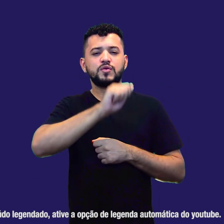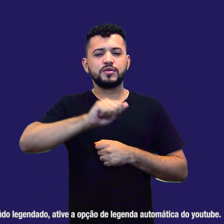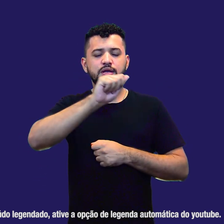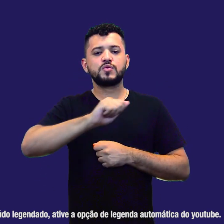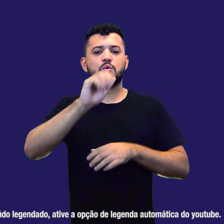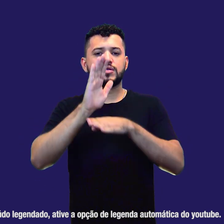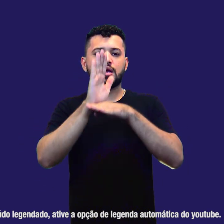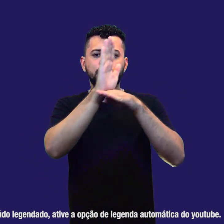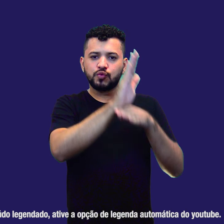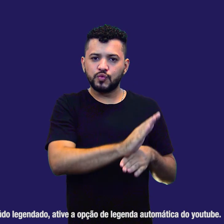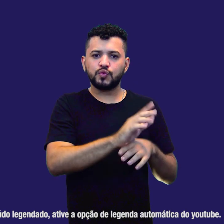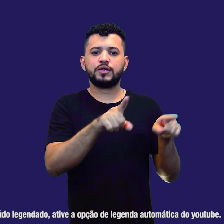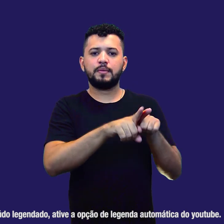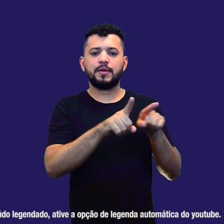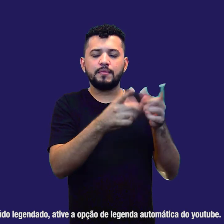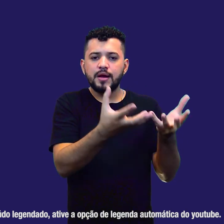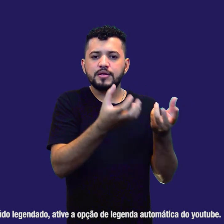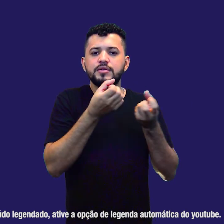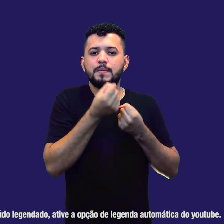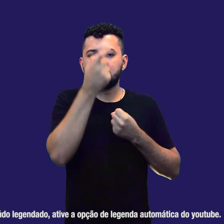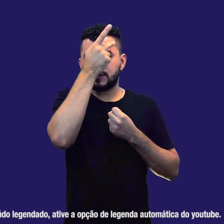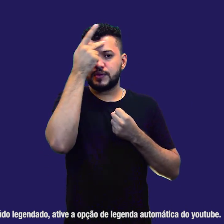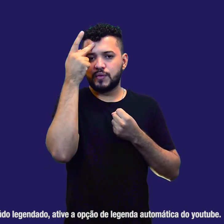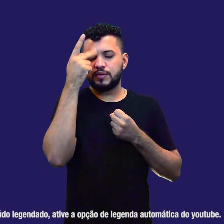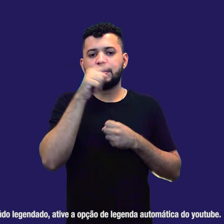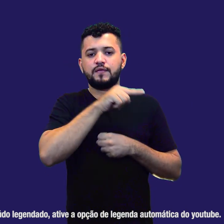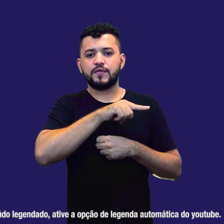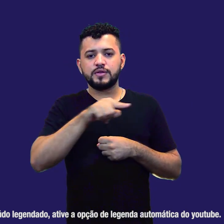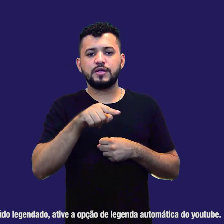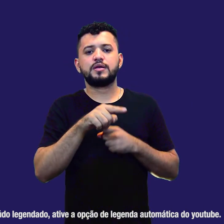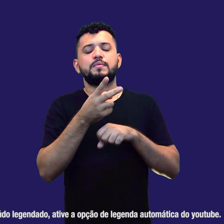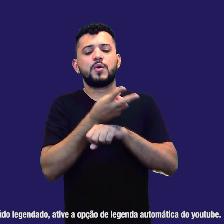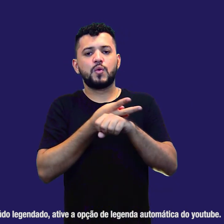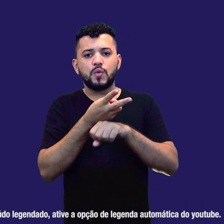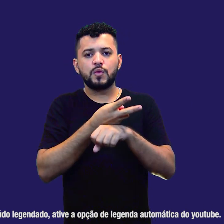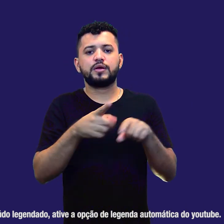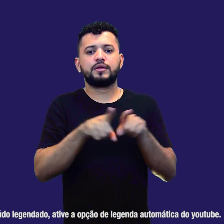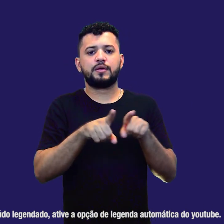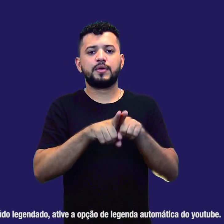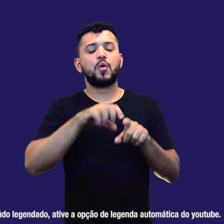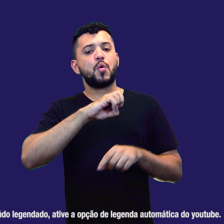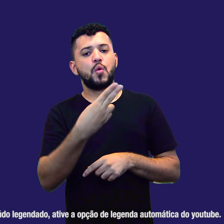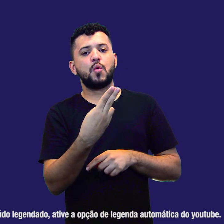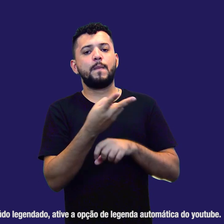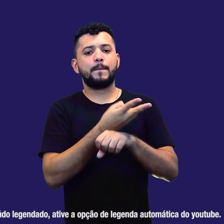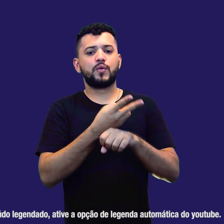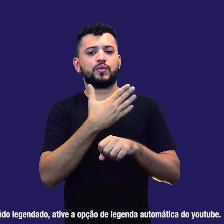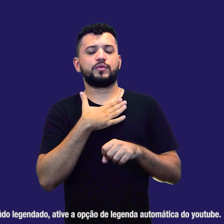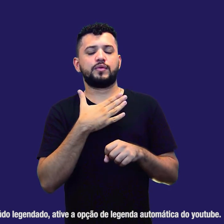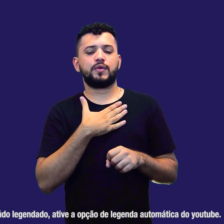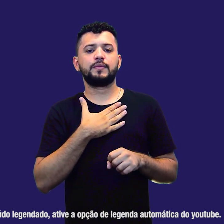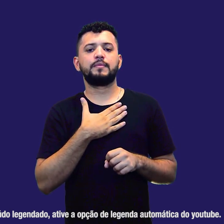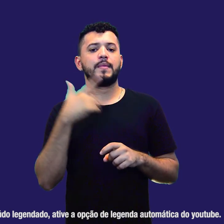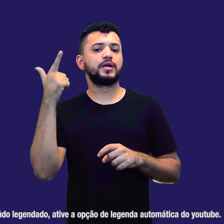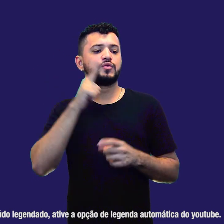para ajudar e acolher essas pessoas, para que vocês procurem-as ou nos procurem para que a gente possa